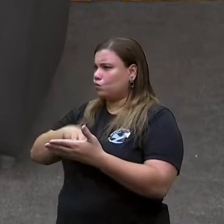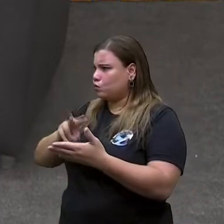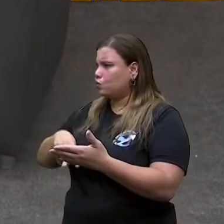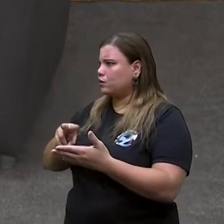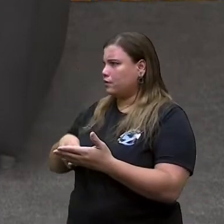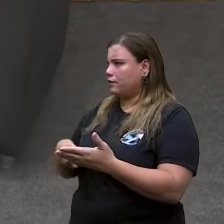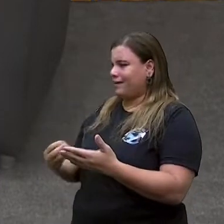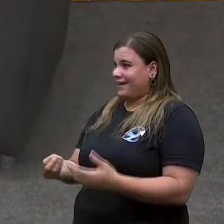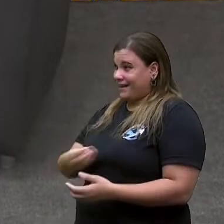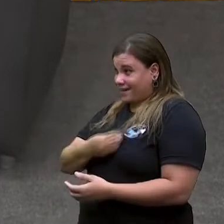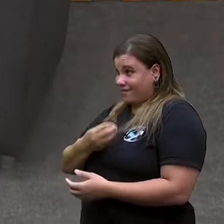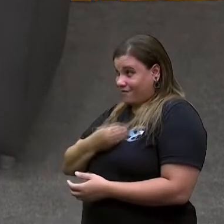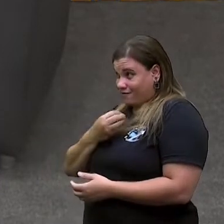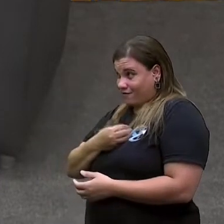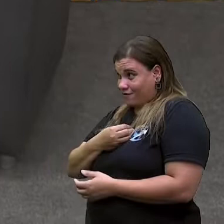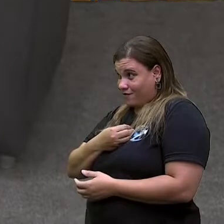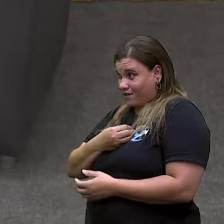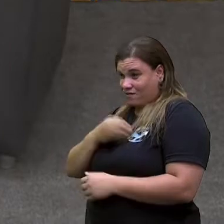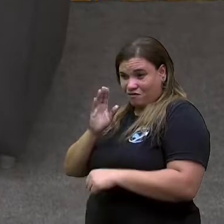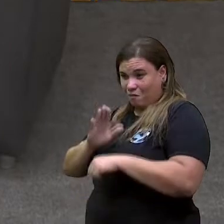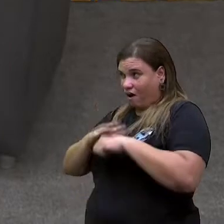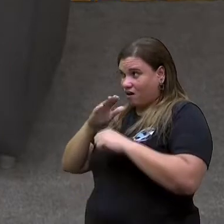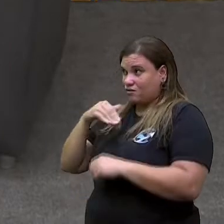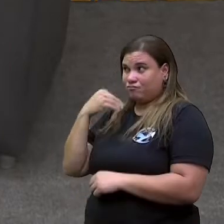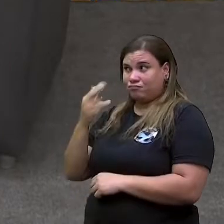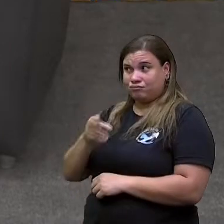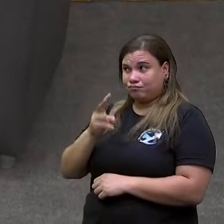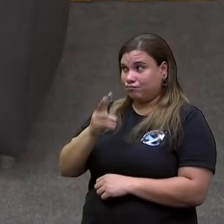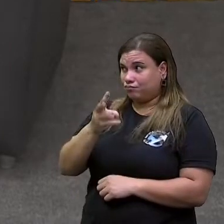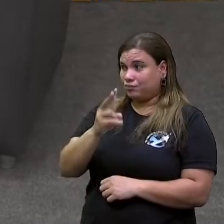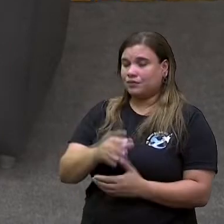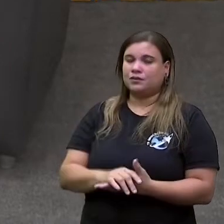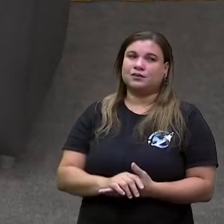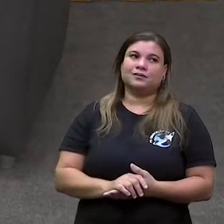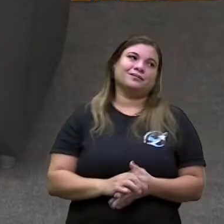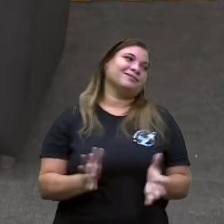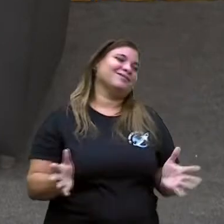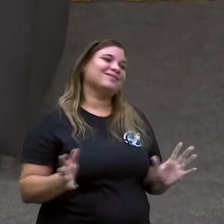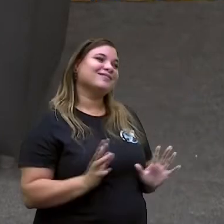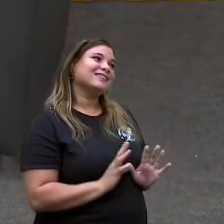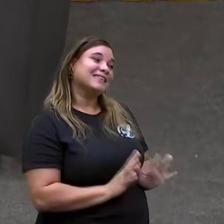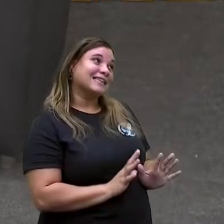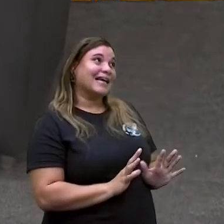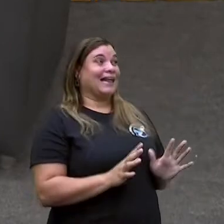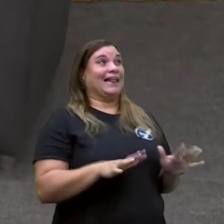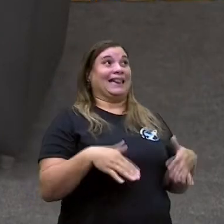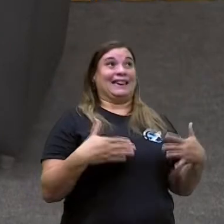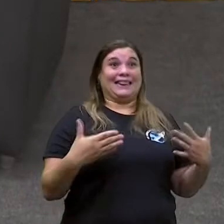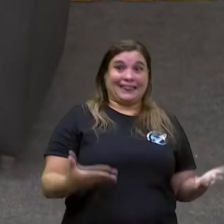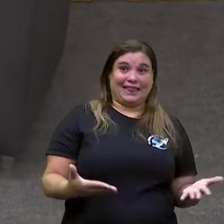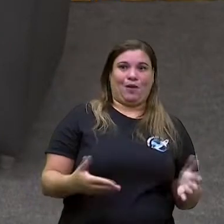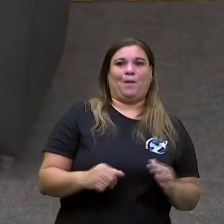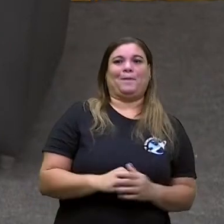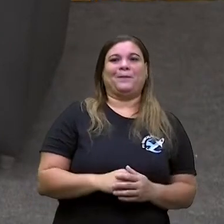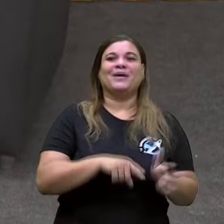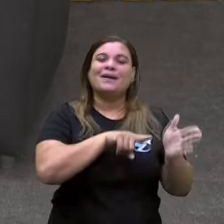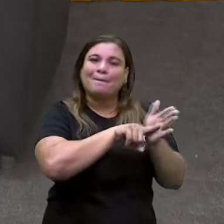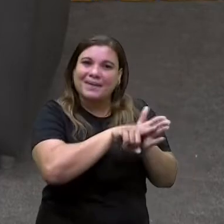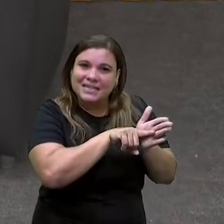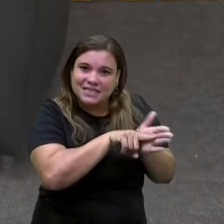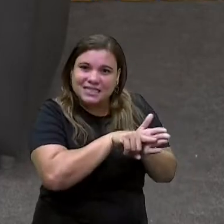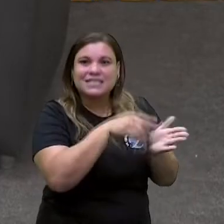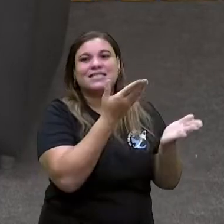verdade? Olha, Miriam, é uma verdade. As pesquisas indicam que